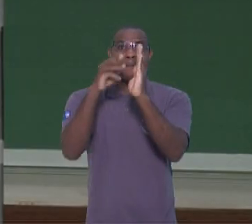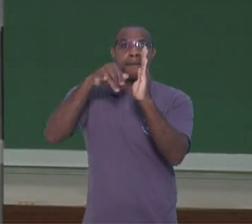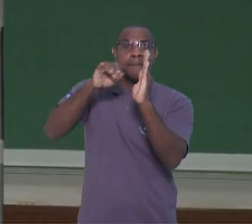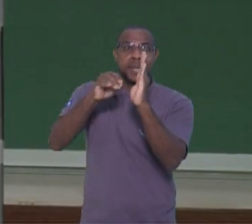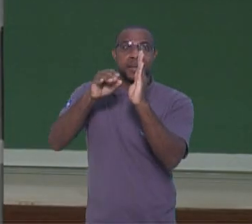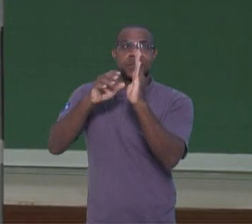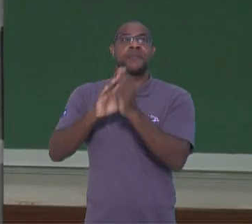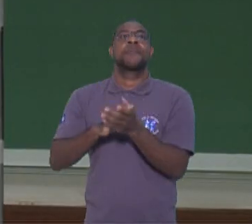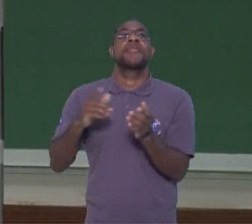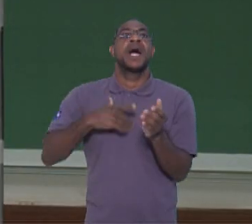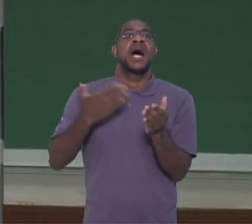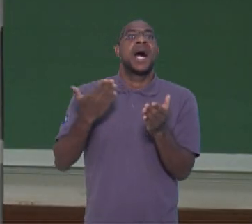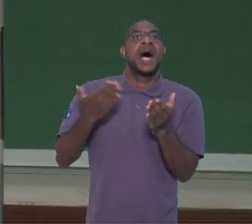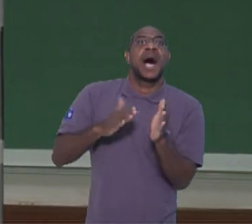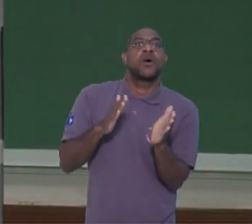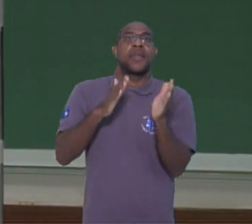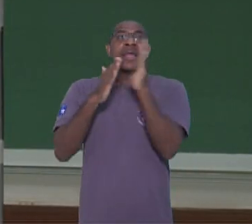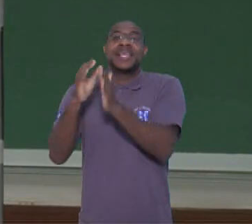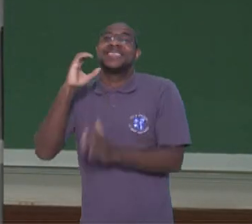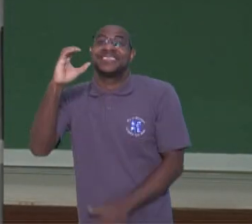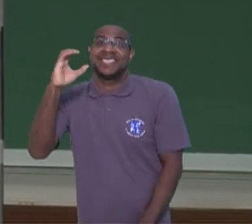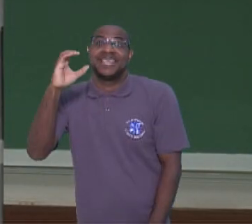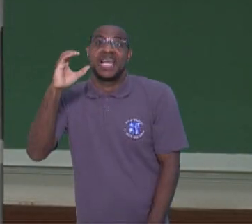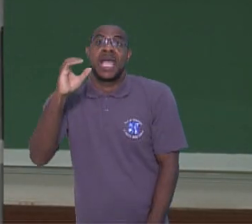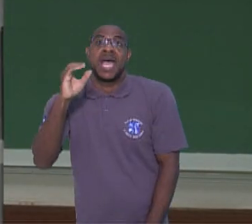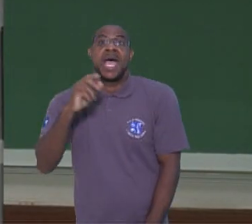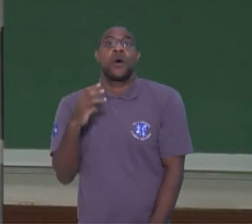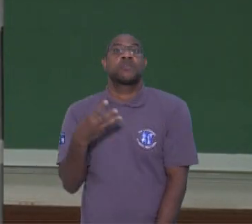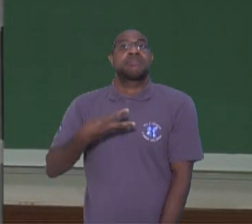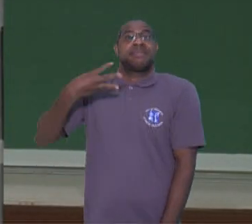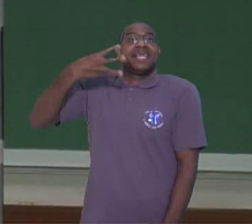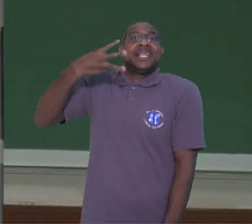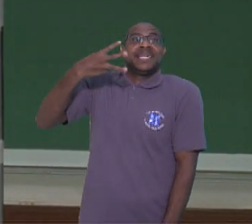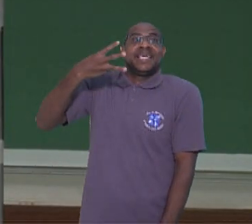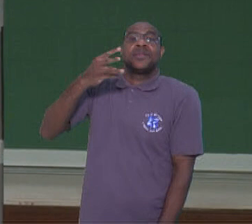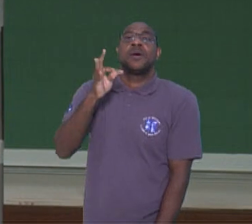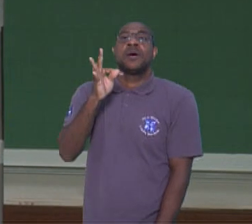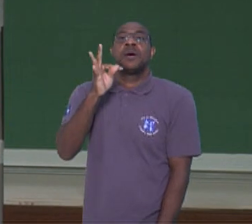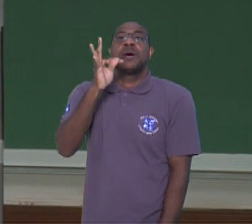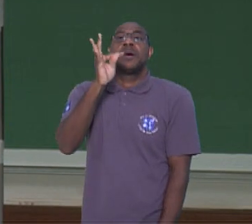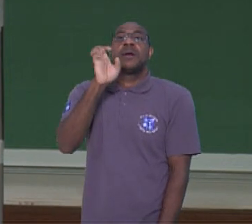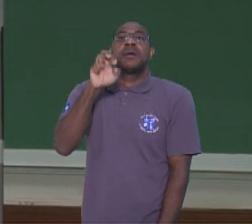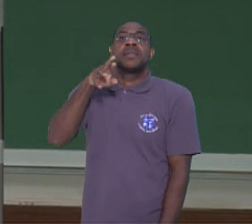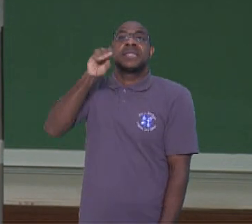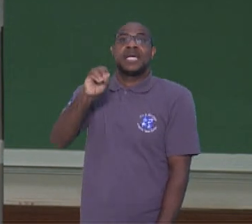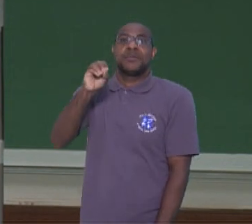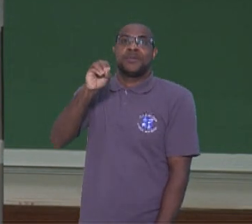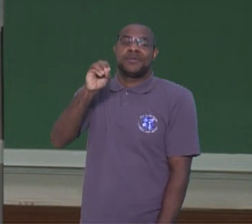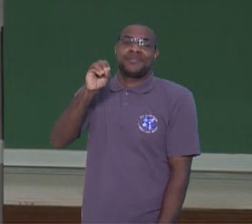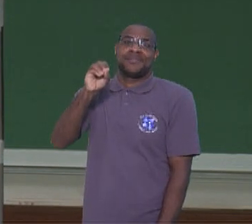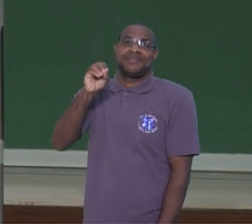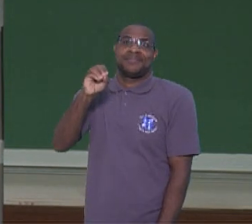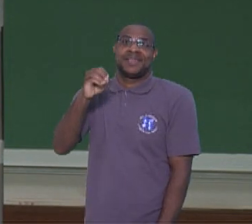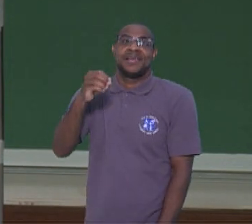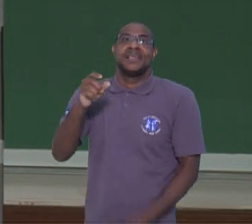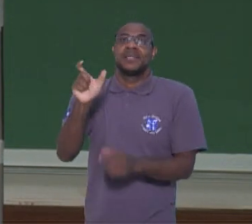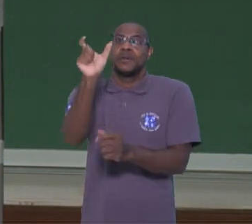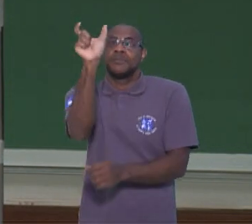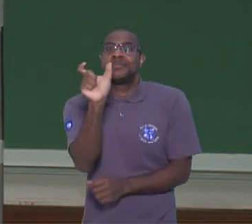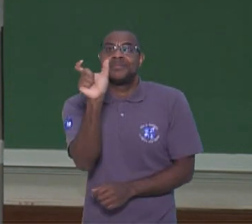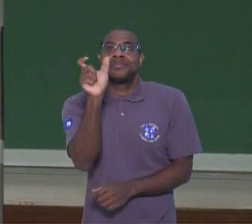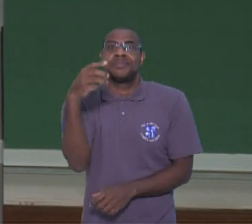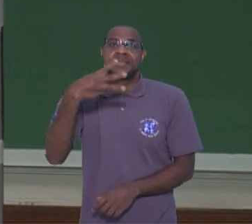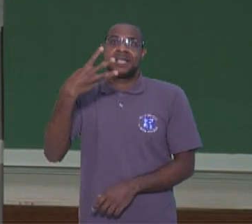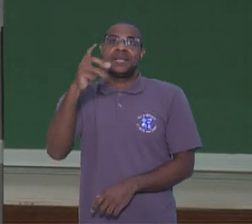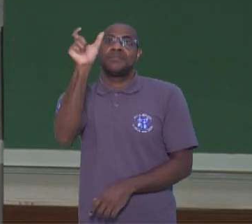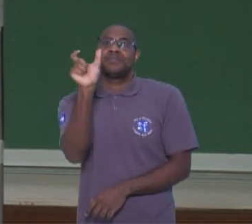C é o terceiro termo. Repare, lembra que eu falei? É na ordem. A, B e C. Então, C é o terceiro termo.